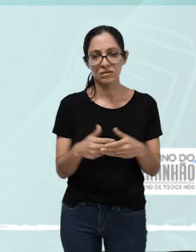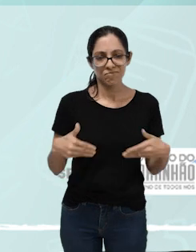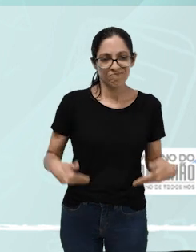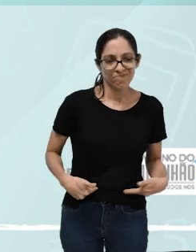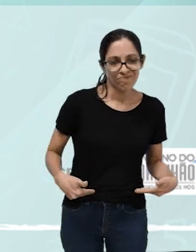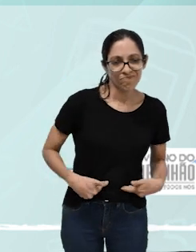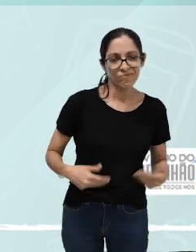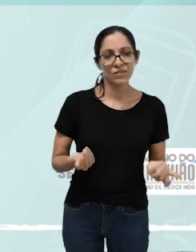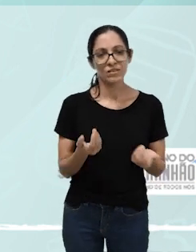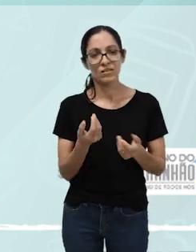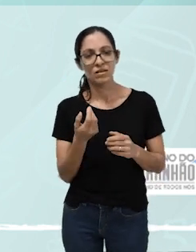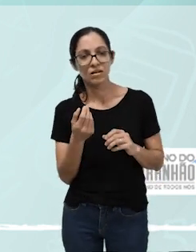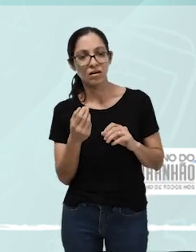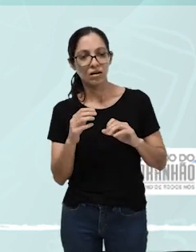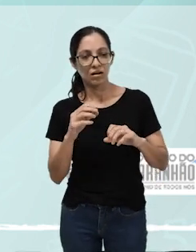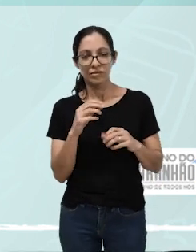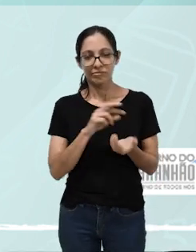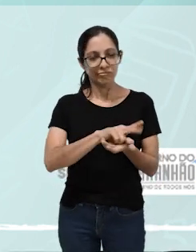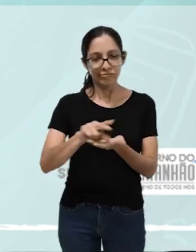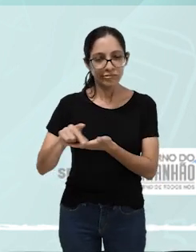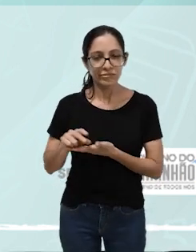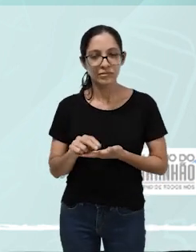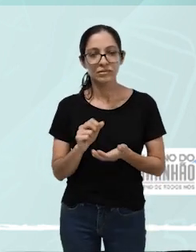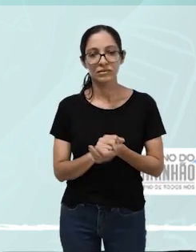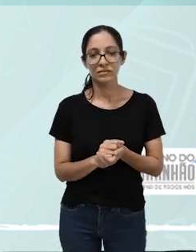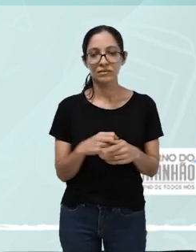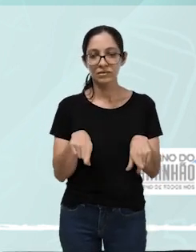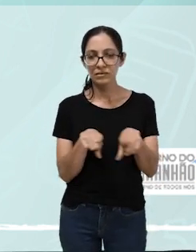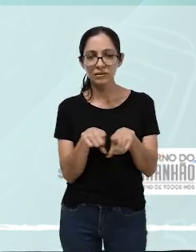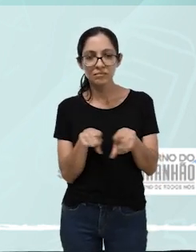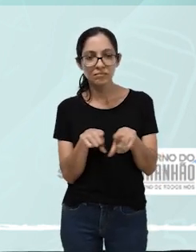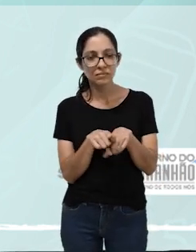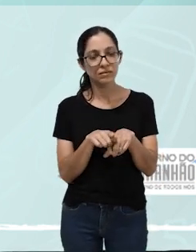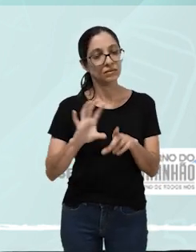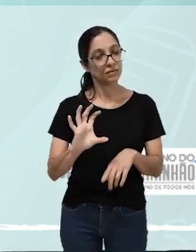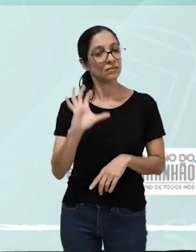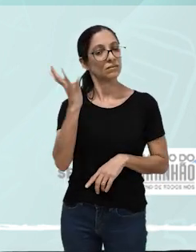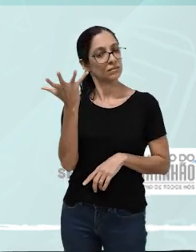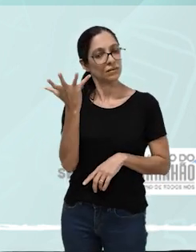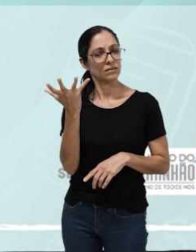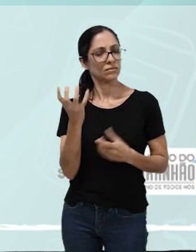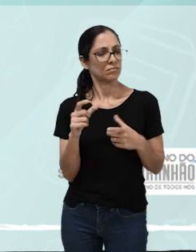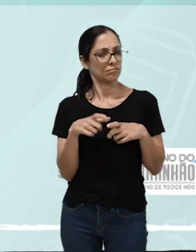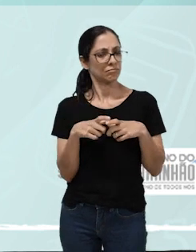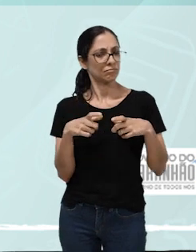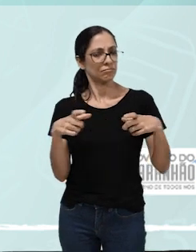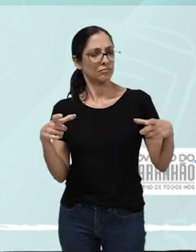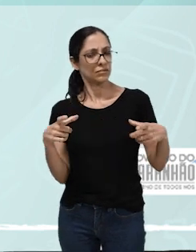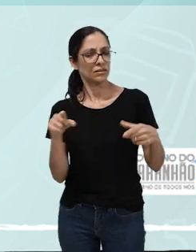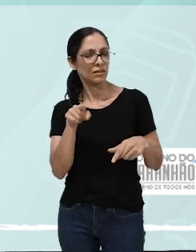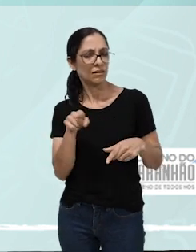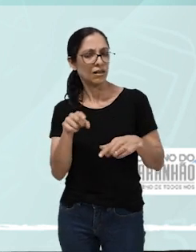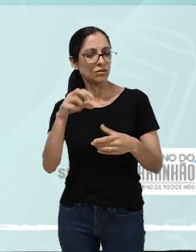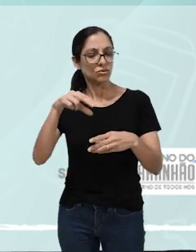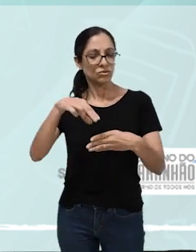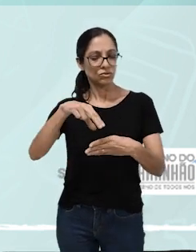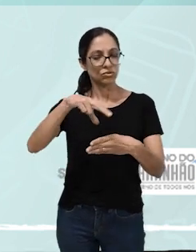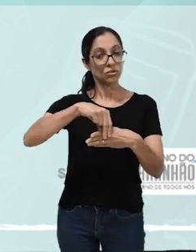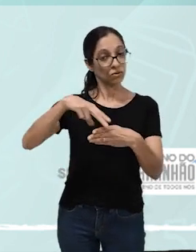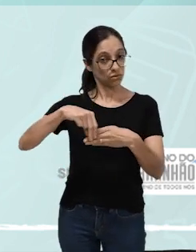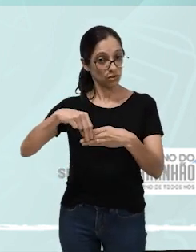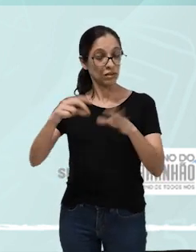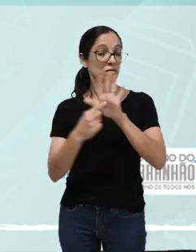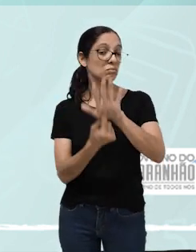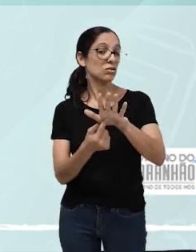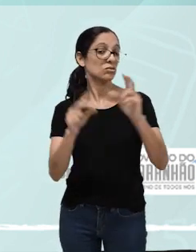a fome a seca e etc e é assim que acontece com a grande maioria dos cordéis eles tratam de